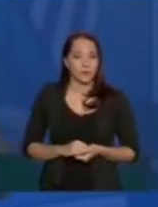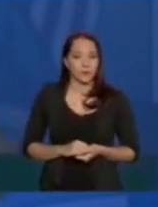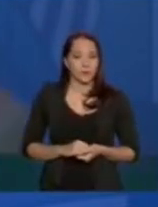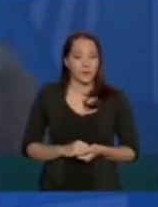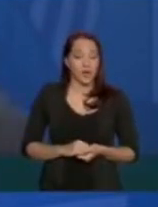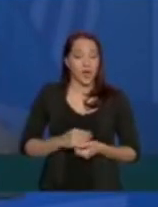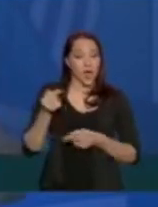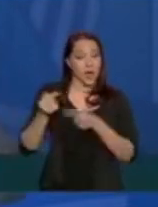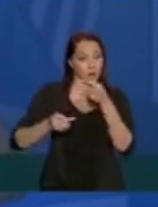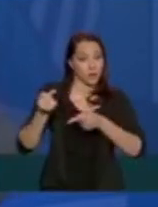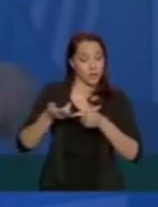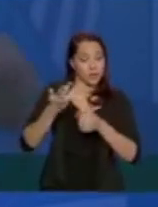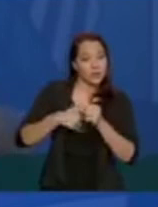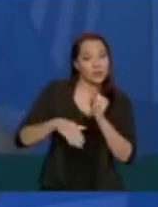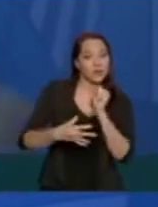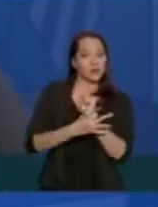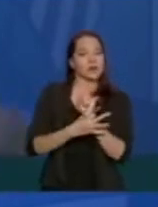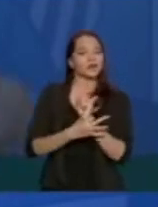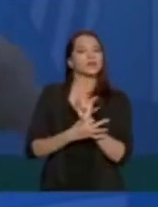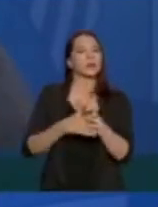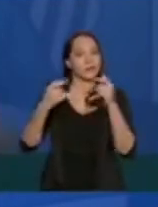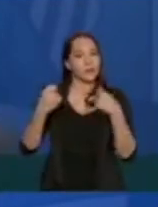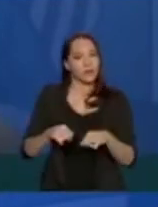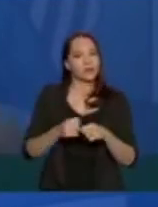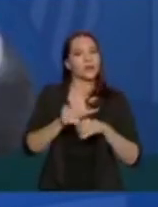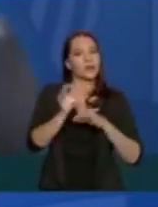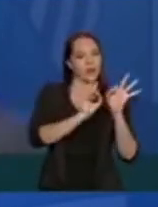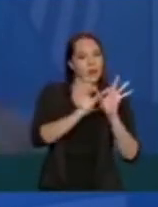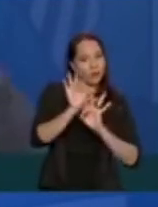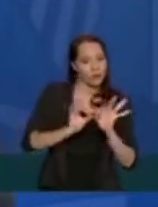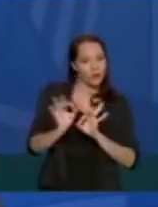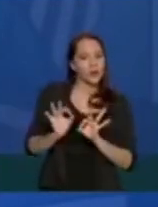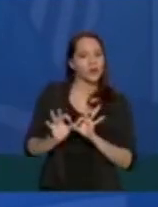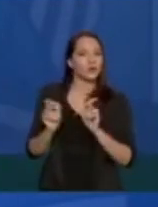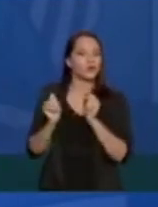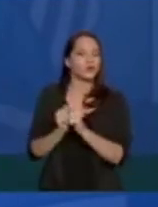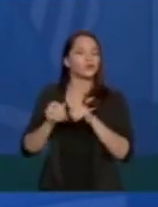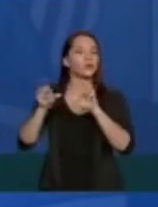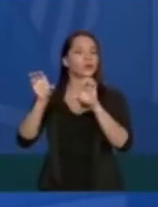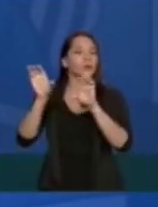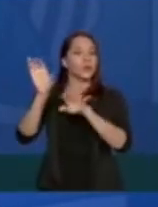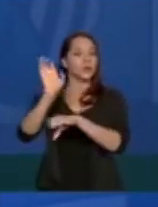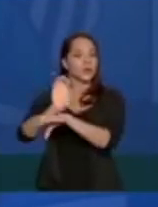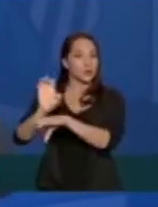a política de segurança, ela tem que ser construída com os estados.